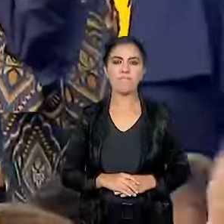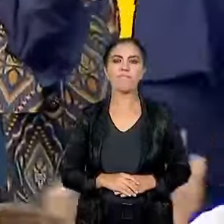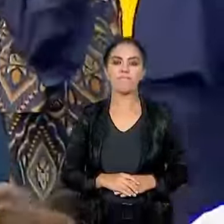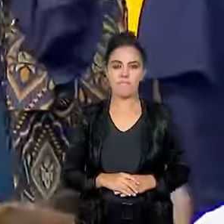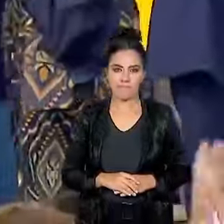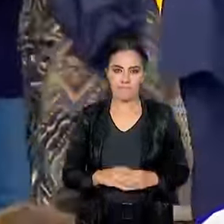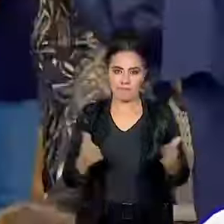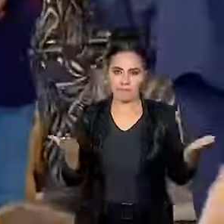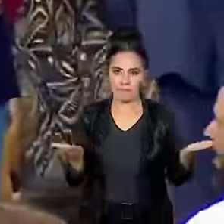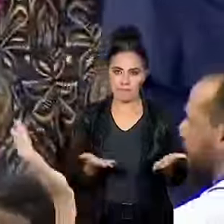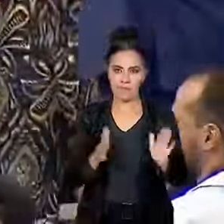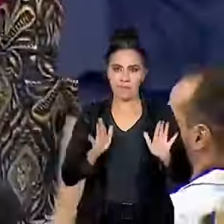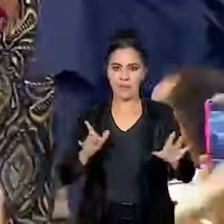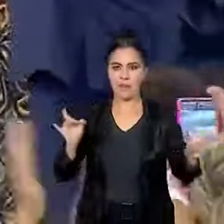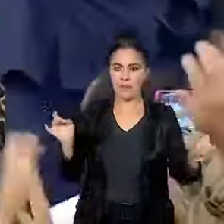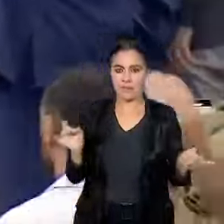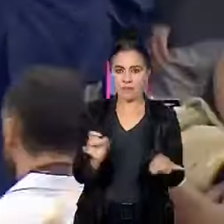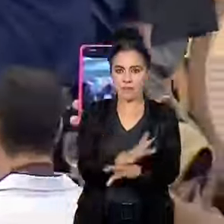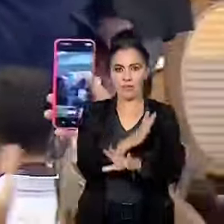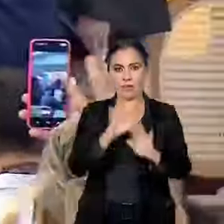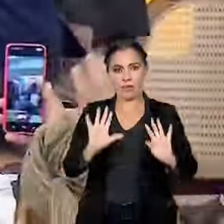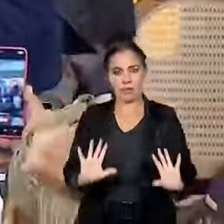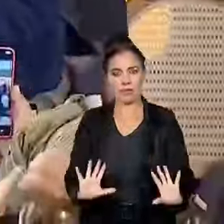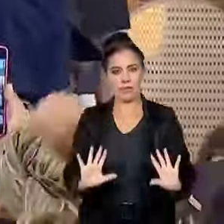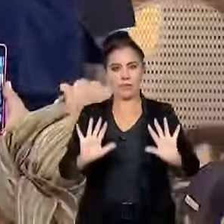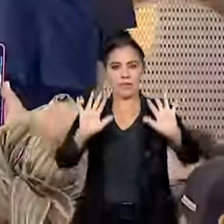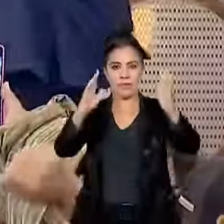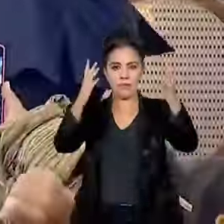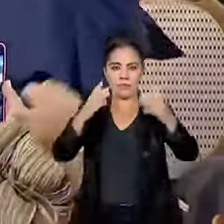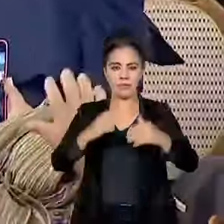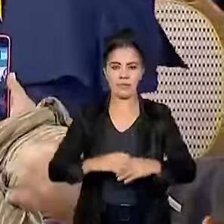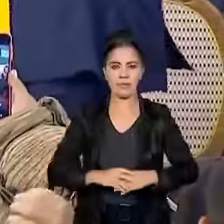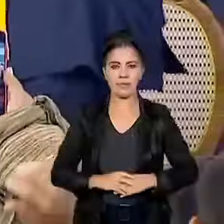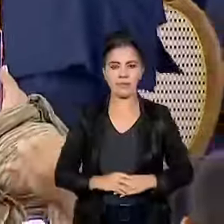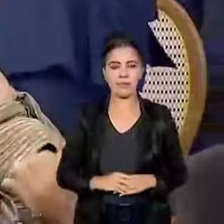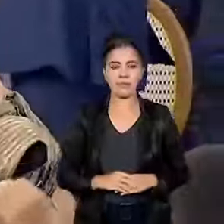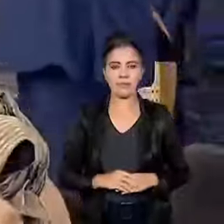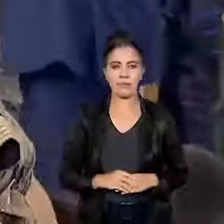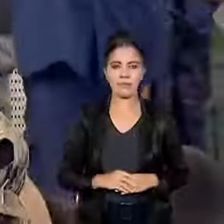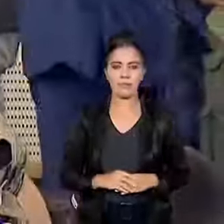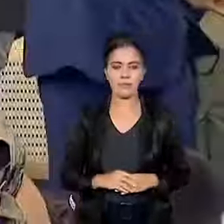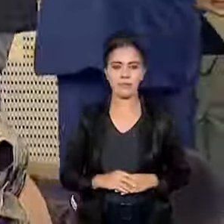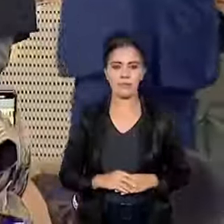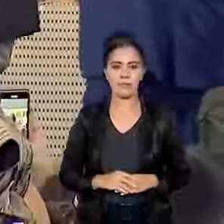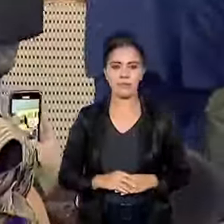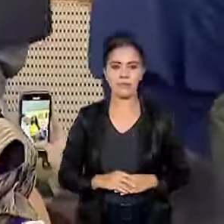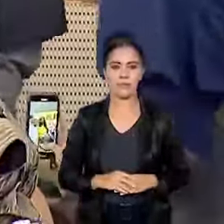Está encerrada esta cerimônia.